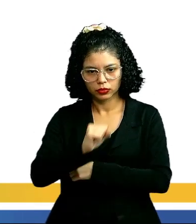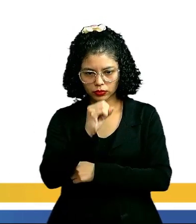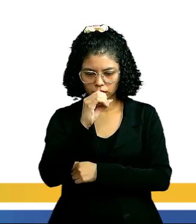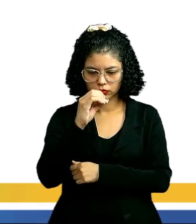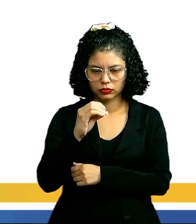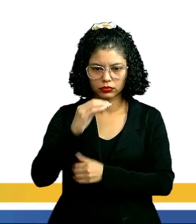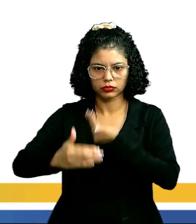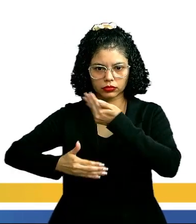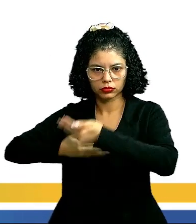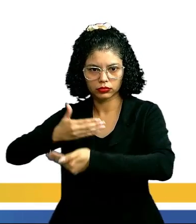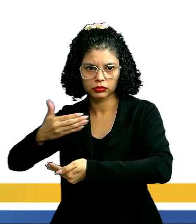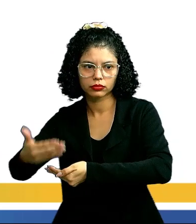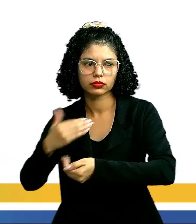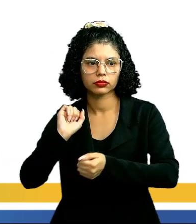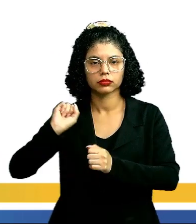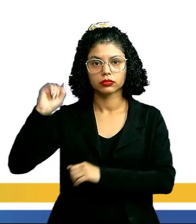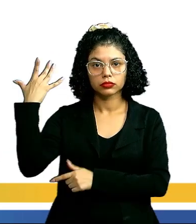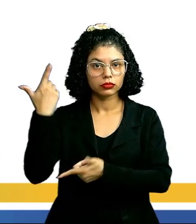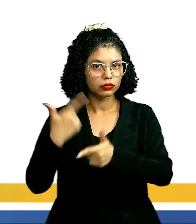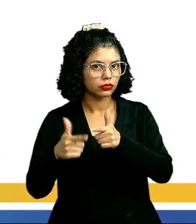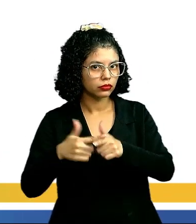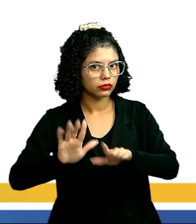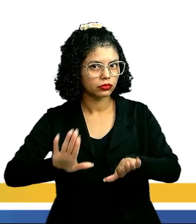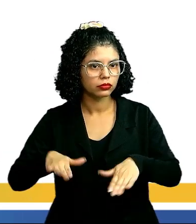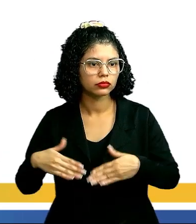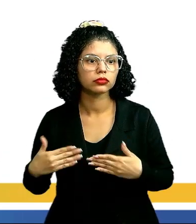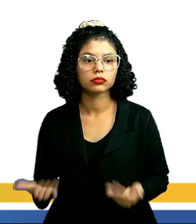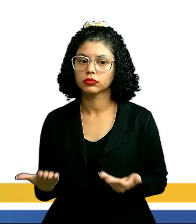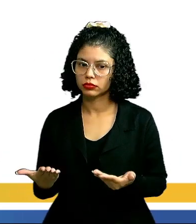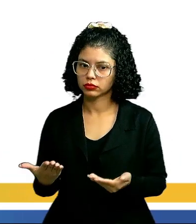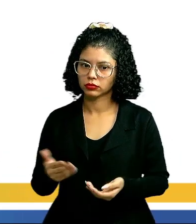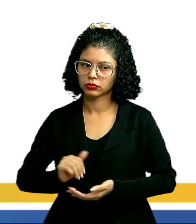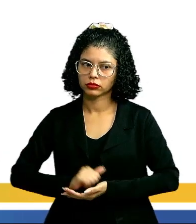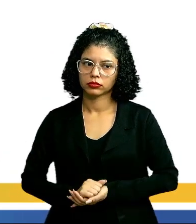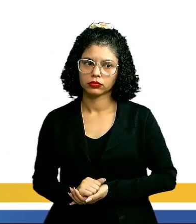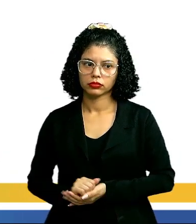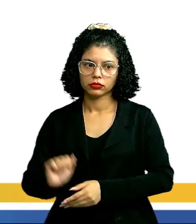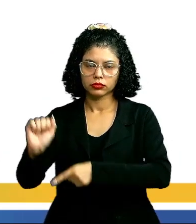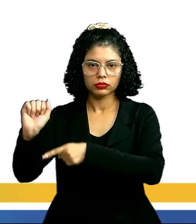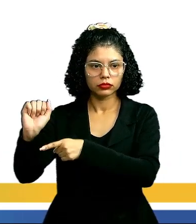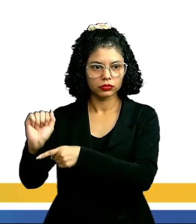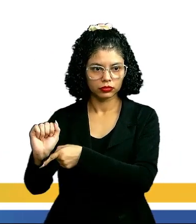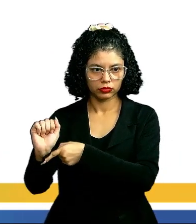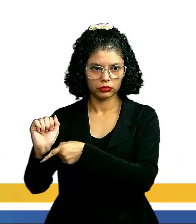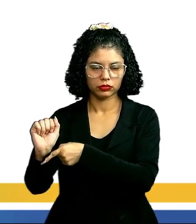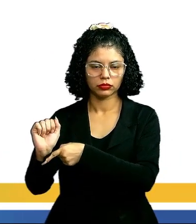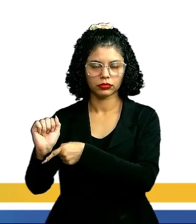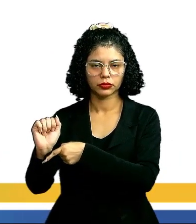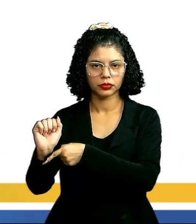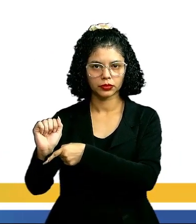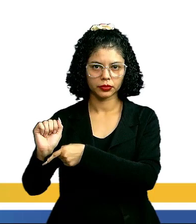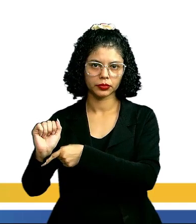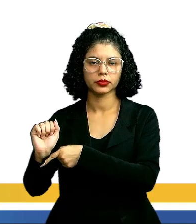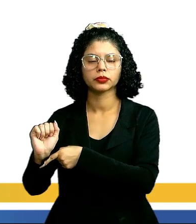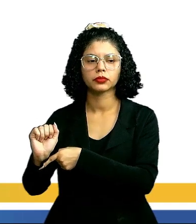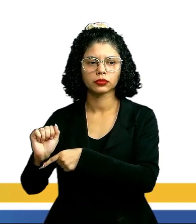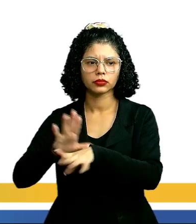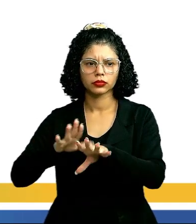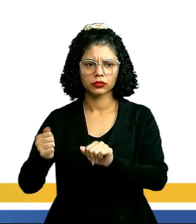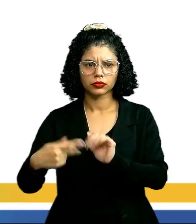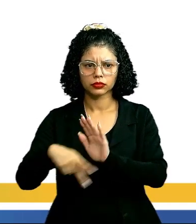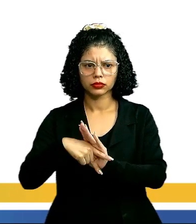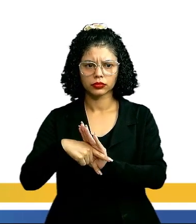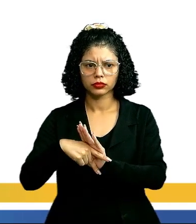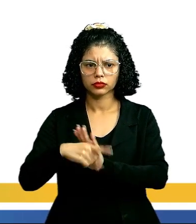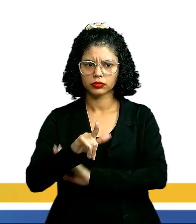desenvolvimento embrionário acarreta em problemas. Então vamos lá. Em problemas na formação